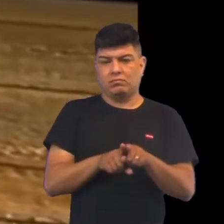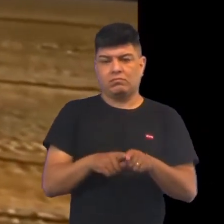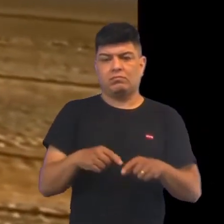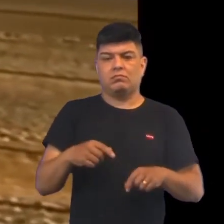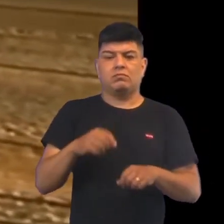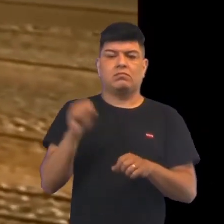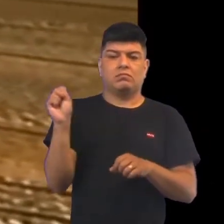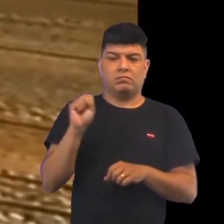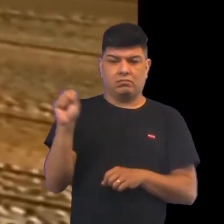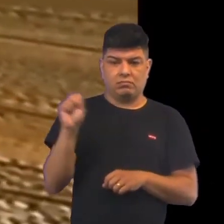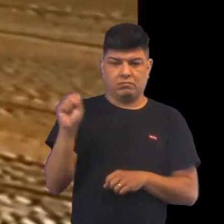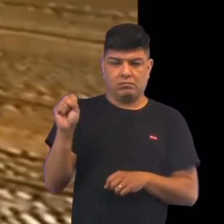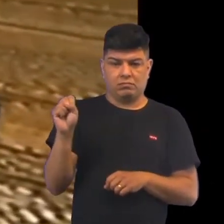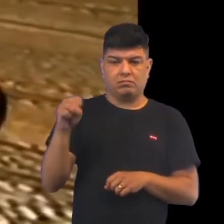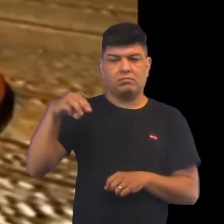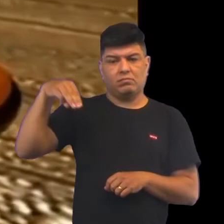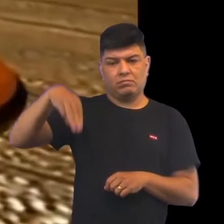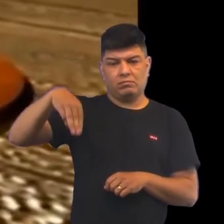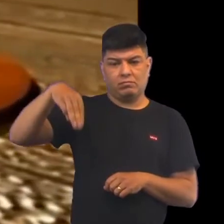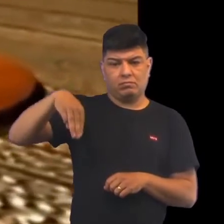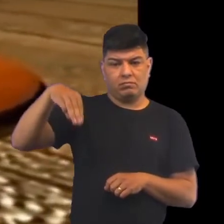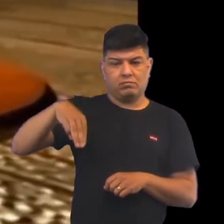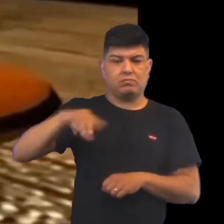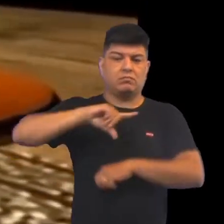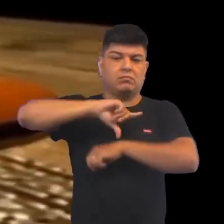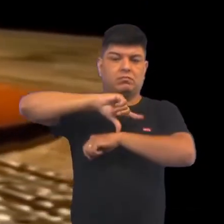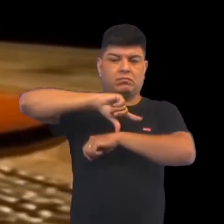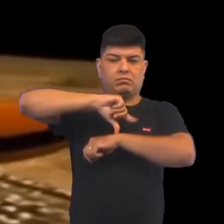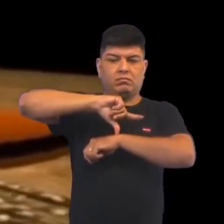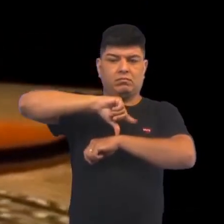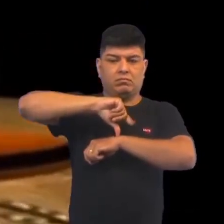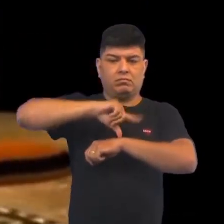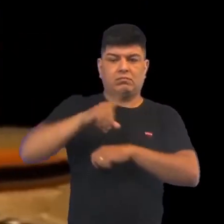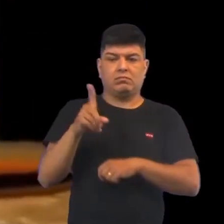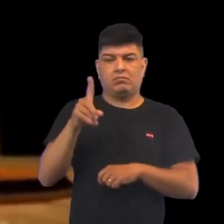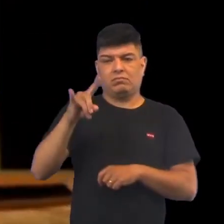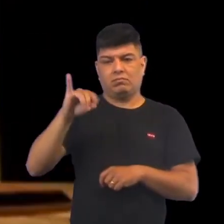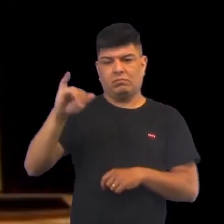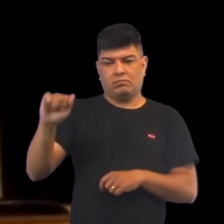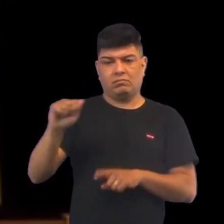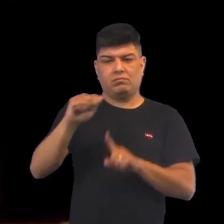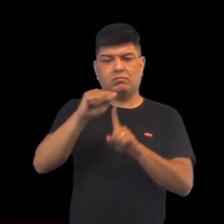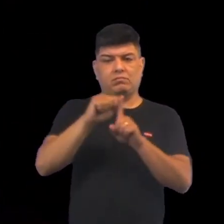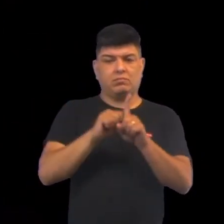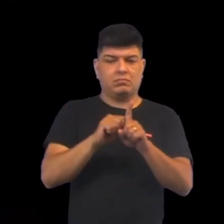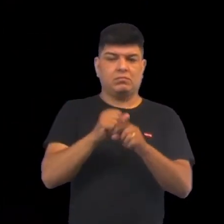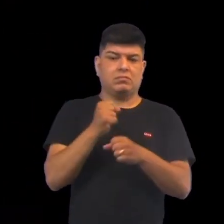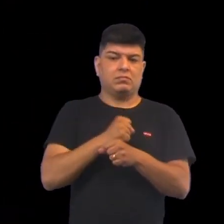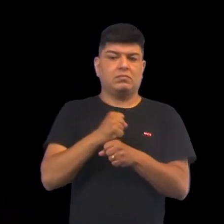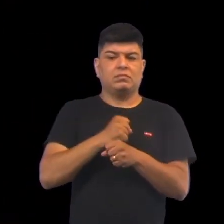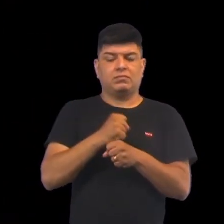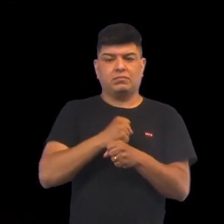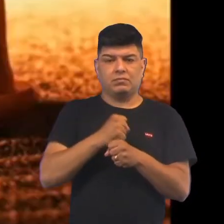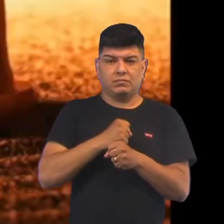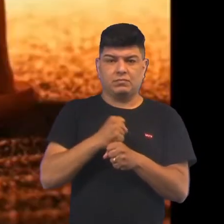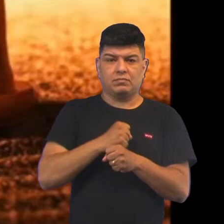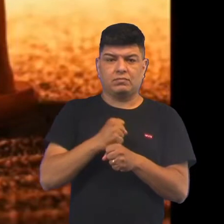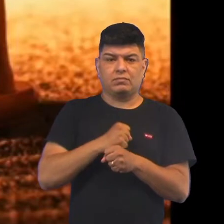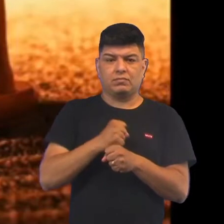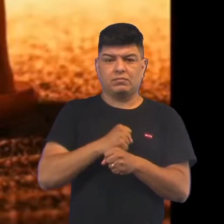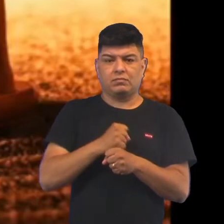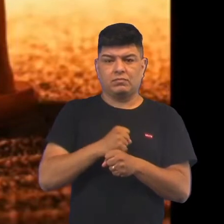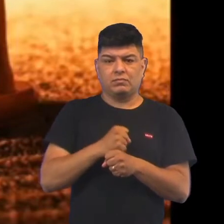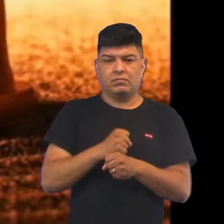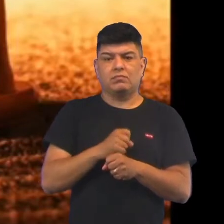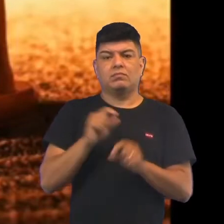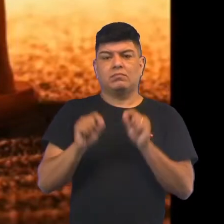segundos, minutos, horas, dias, meses e anos. O ser